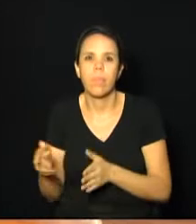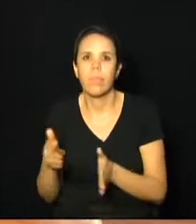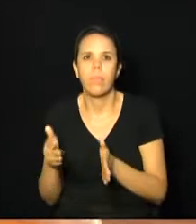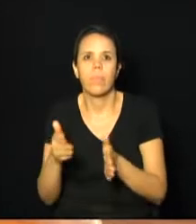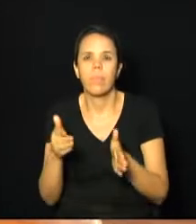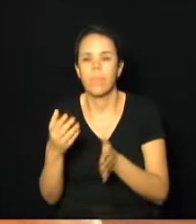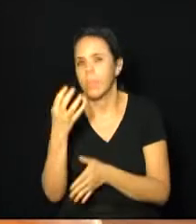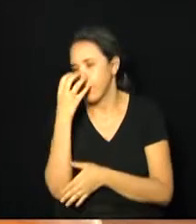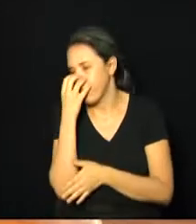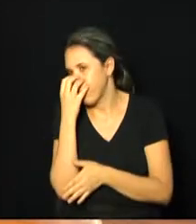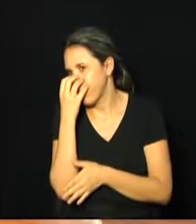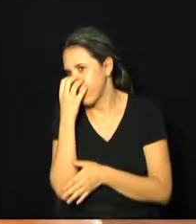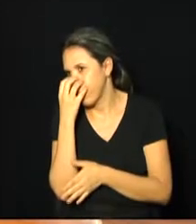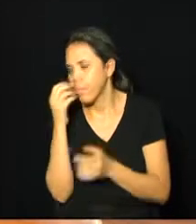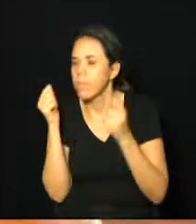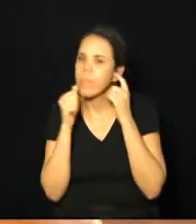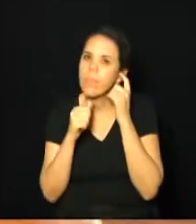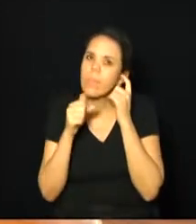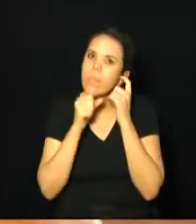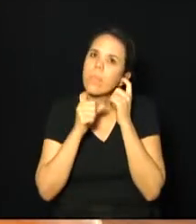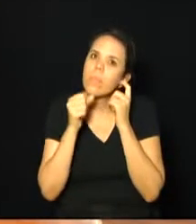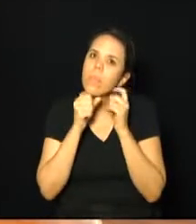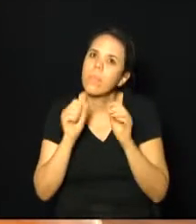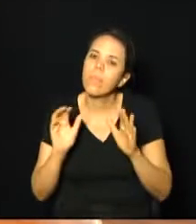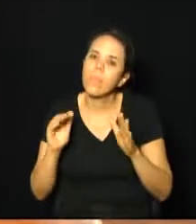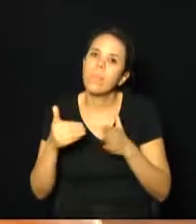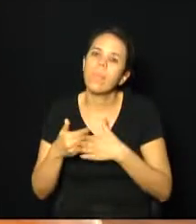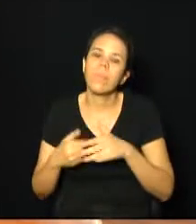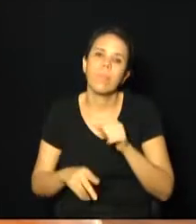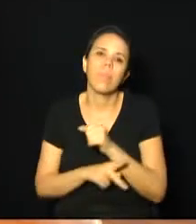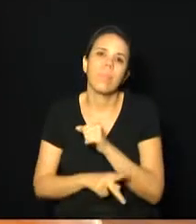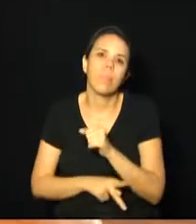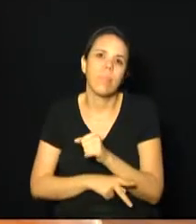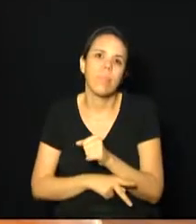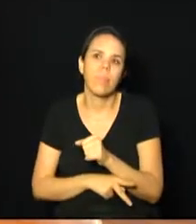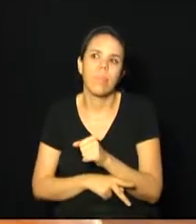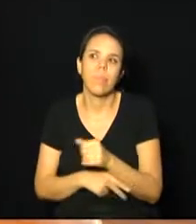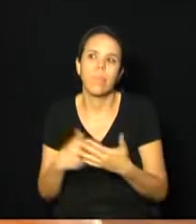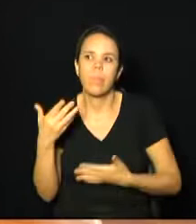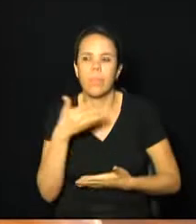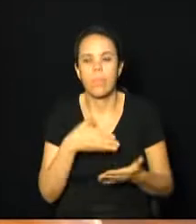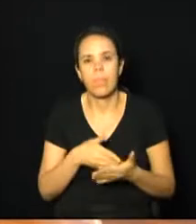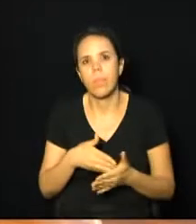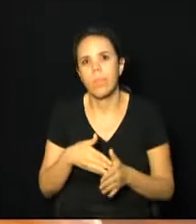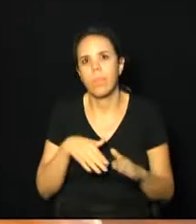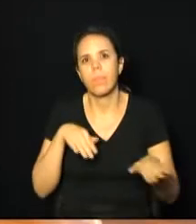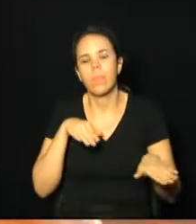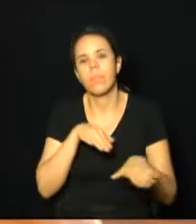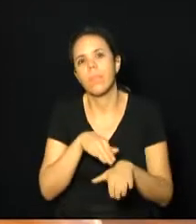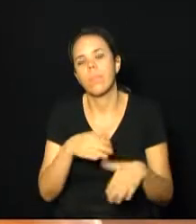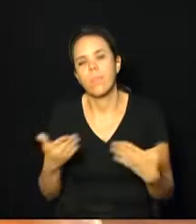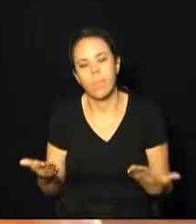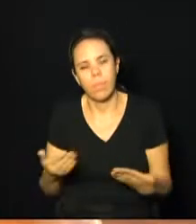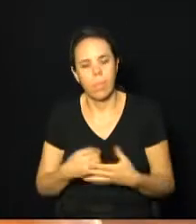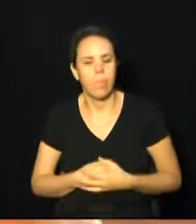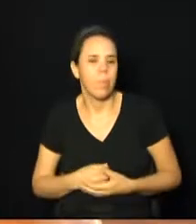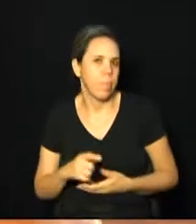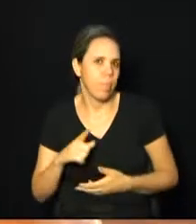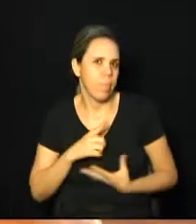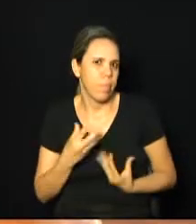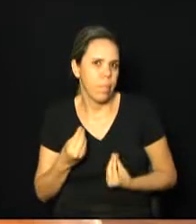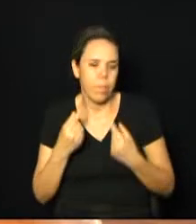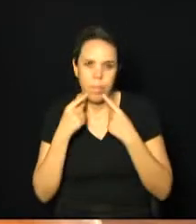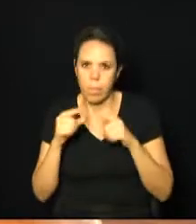com cachorro, tem senhoras de idade. Enquanto a ponte estava fechada, por um lado, atrapalhava o trânsito, né? E agora, por outro, a gente teve